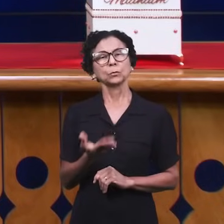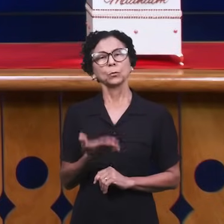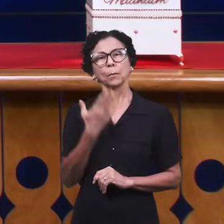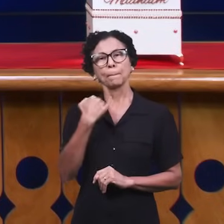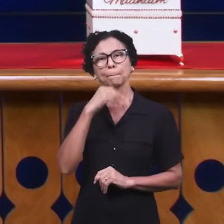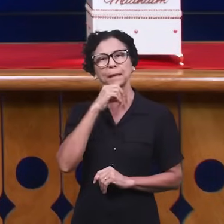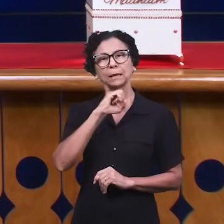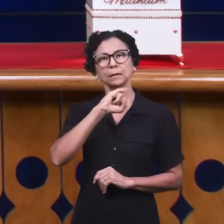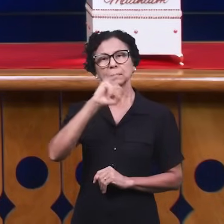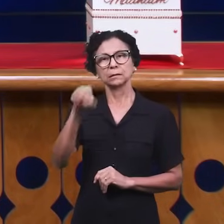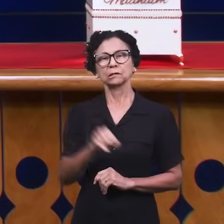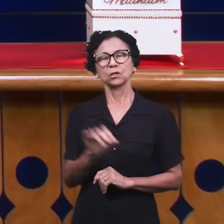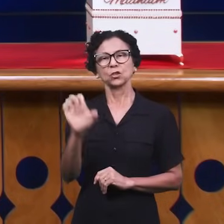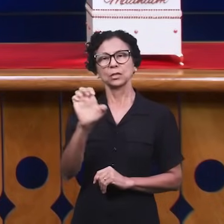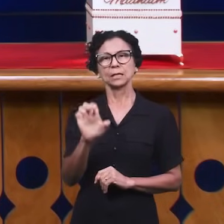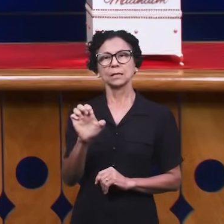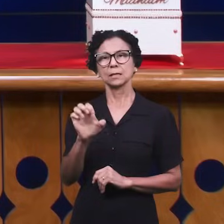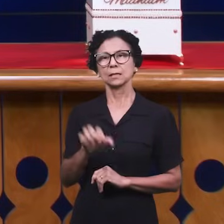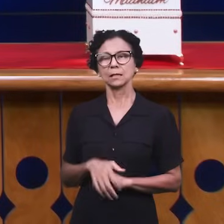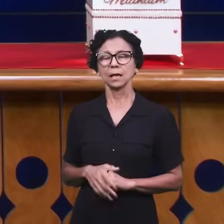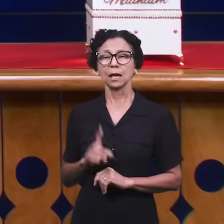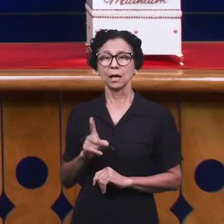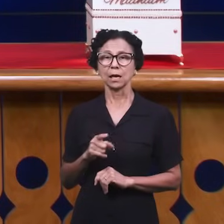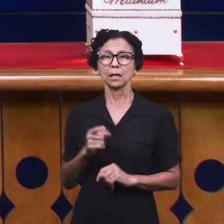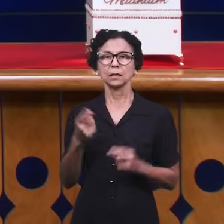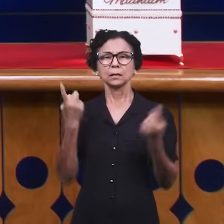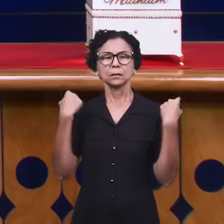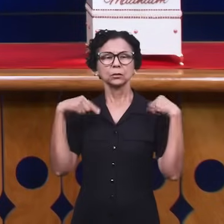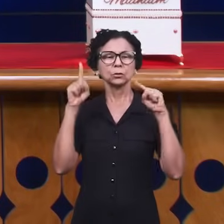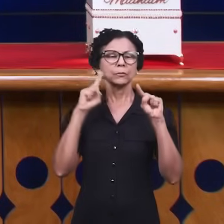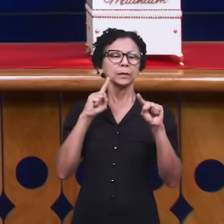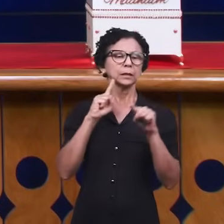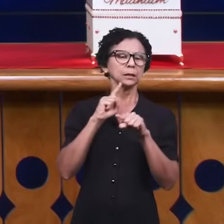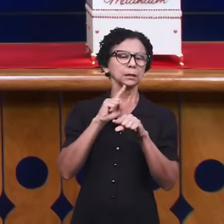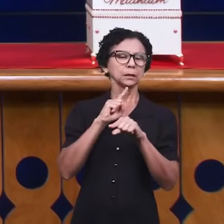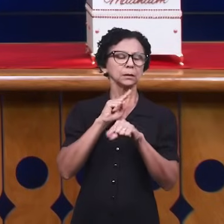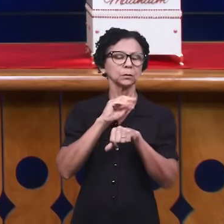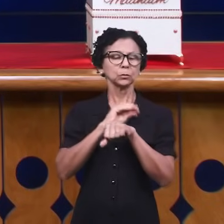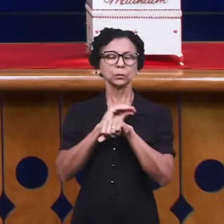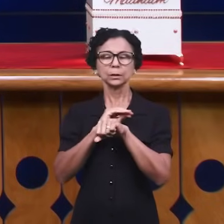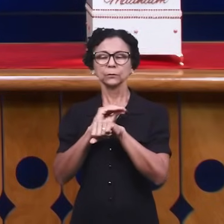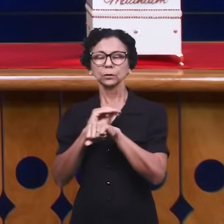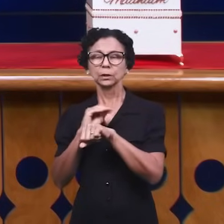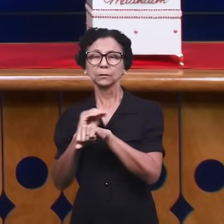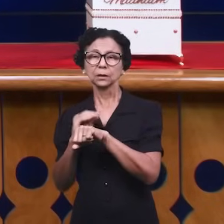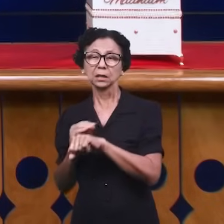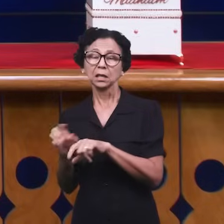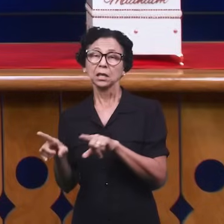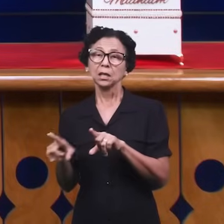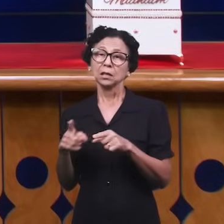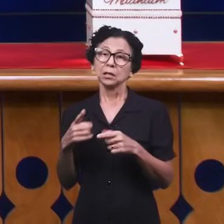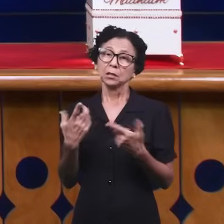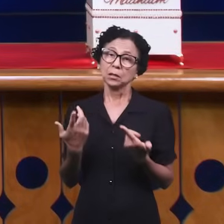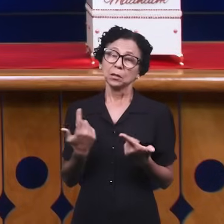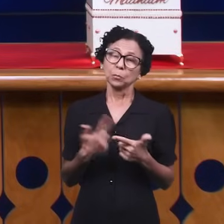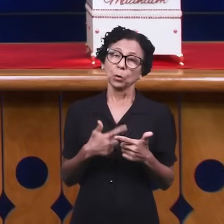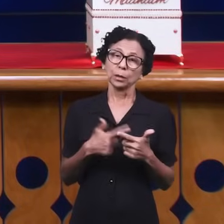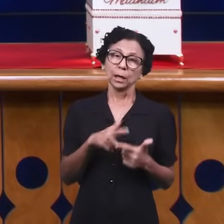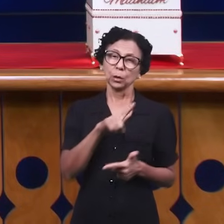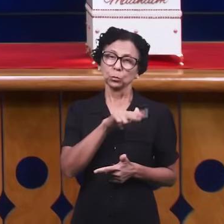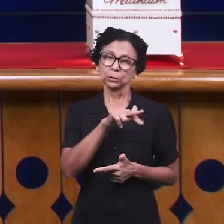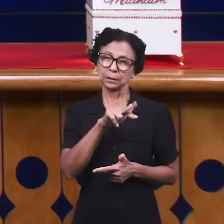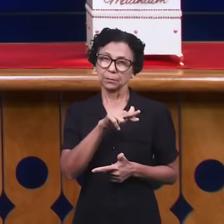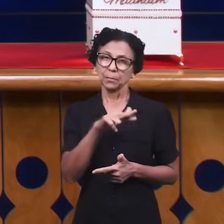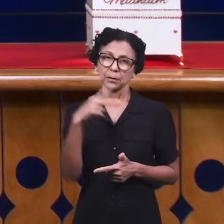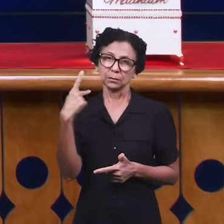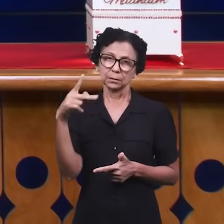velhos tinham outros afazeres e até mesmo estavam envolvidos como homens de guerra, Davi